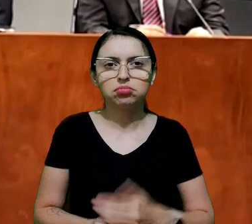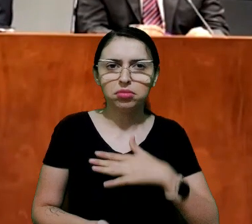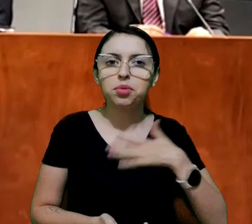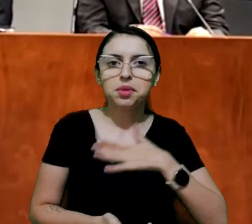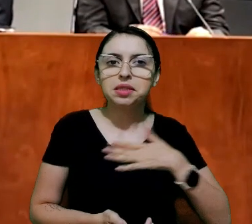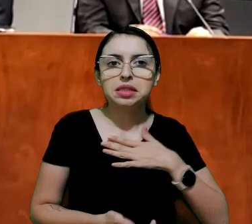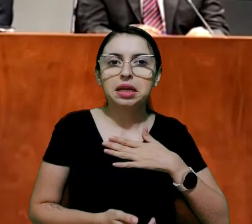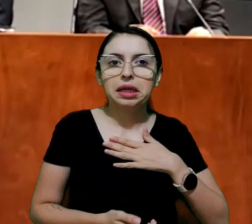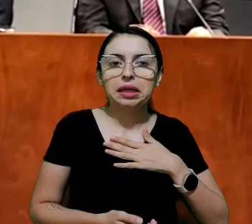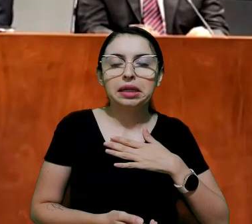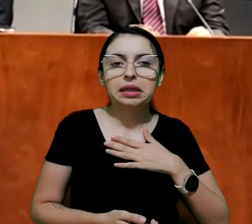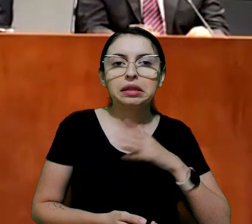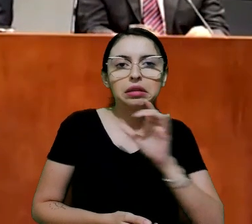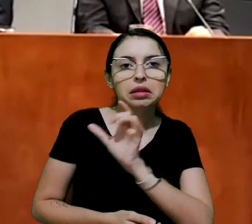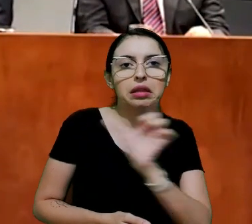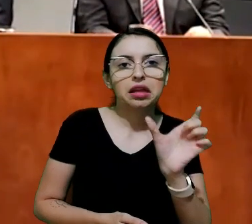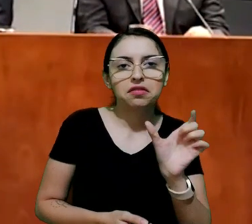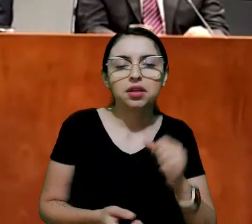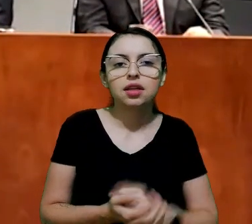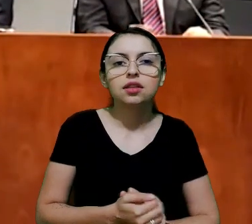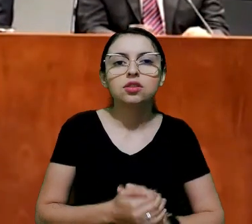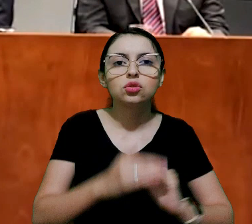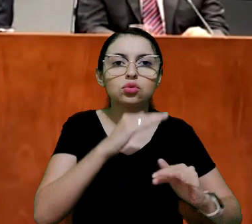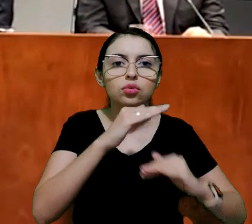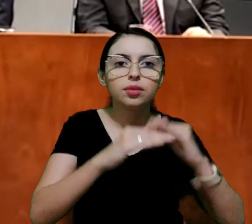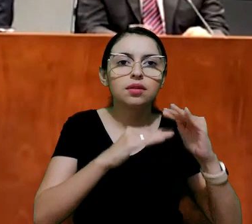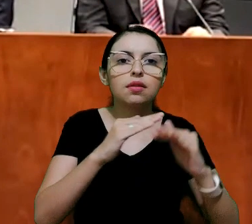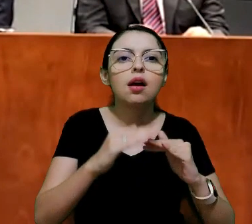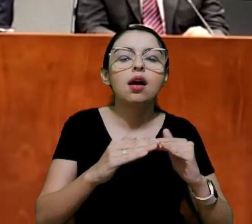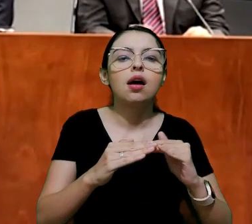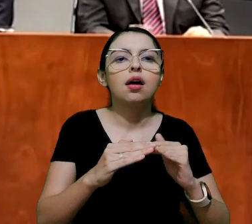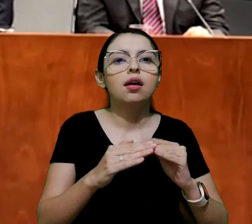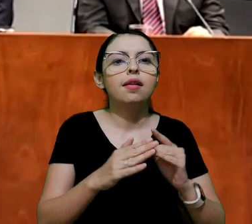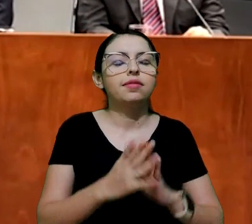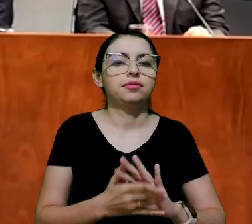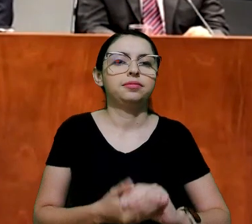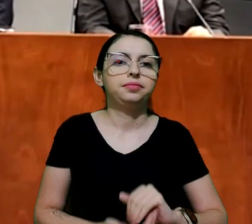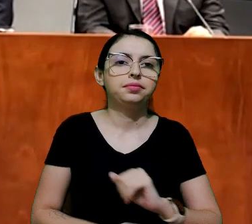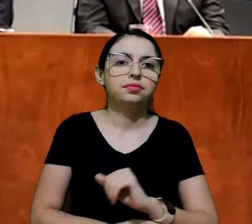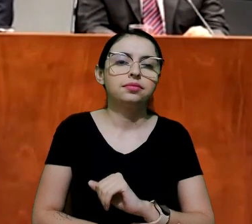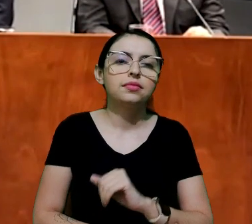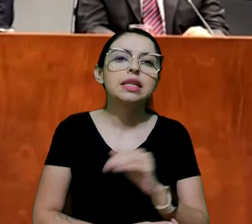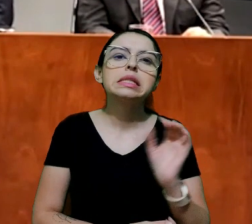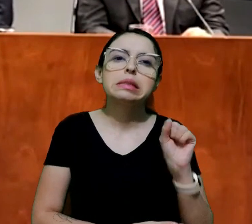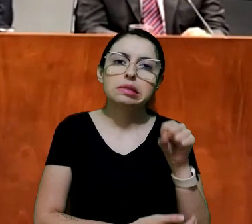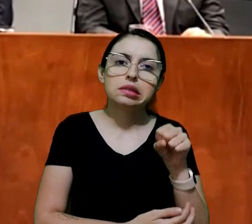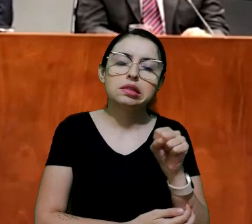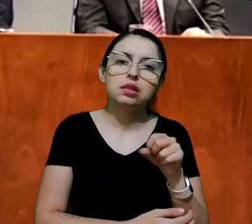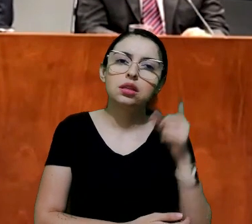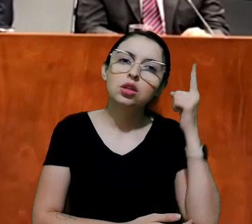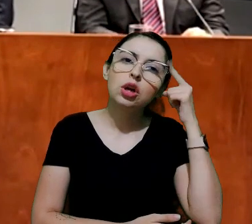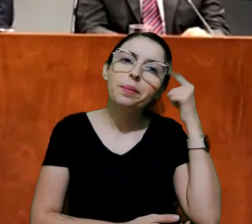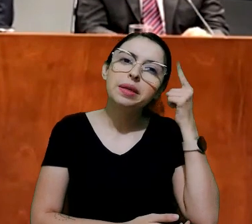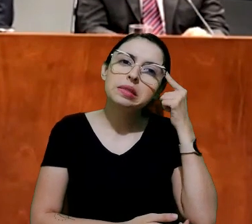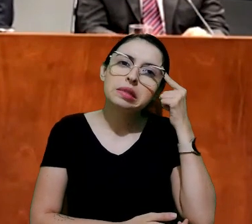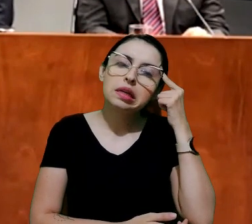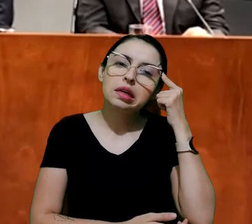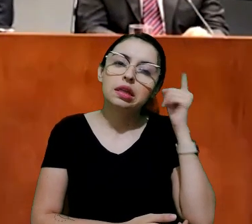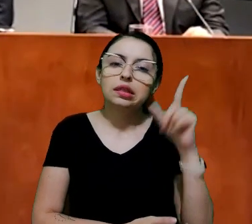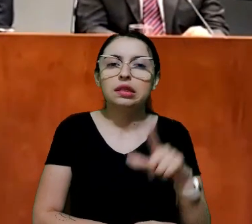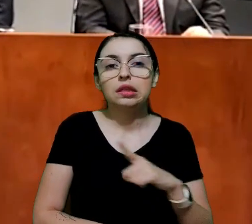do direito. E eu gostei desta última frase também, que fala do processo, né, de evitar o processo, porque